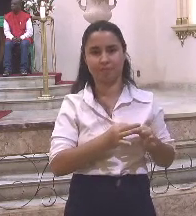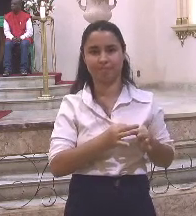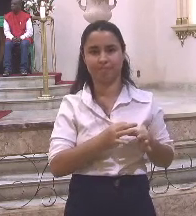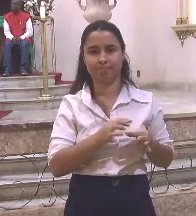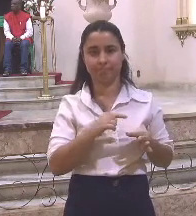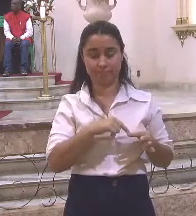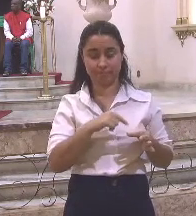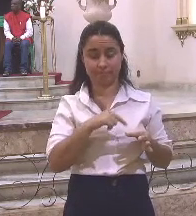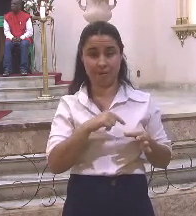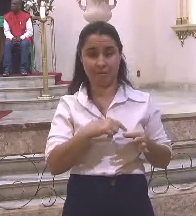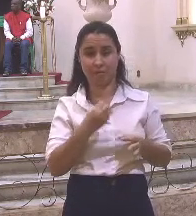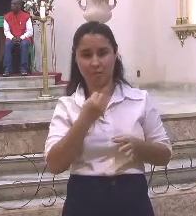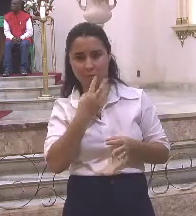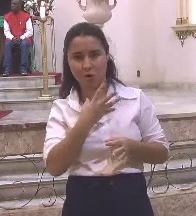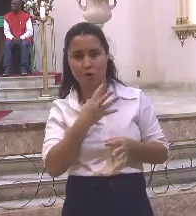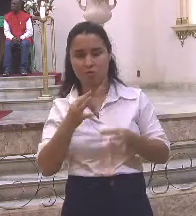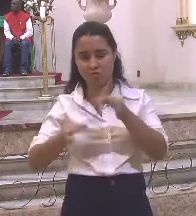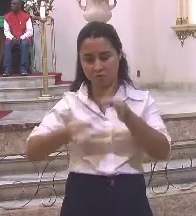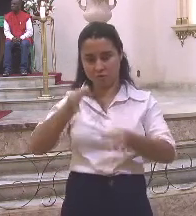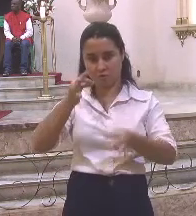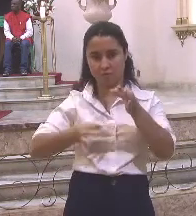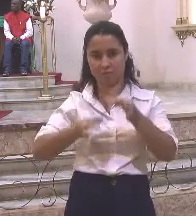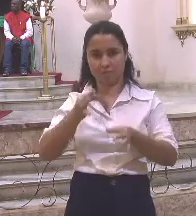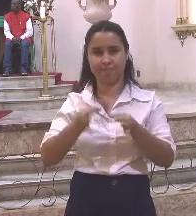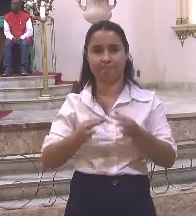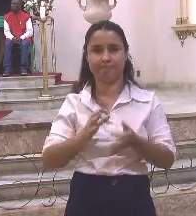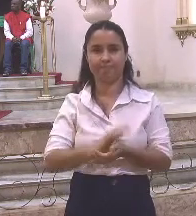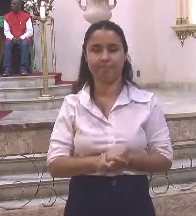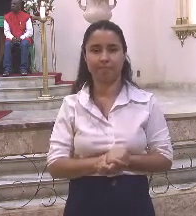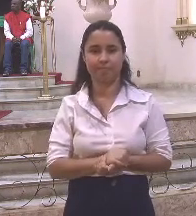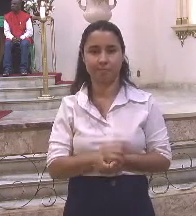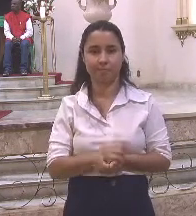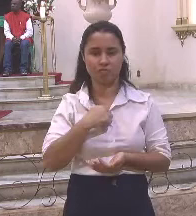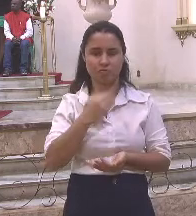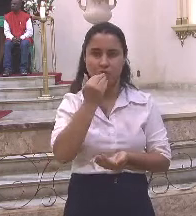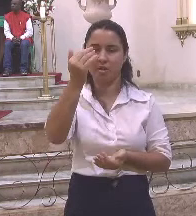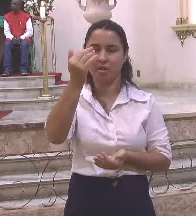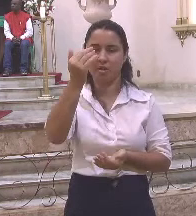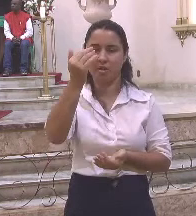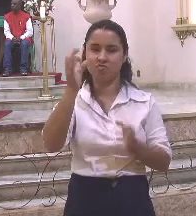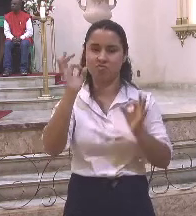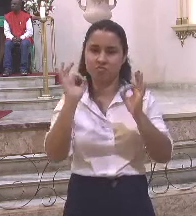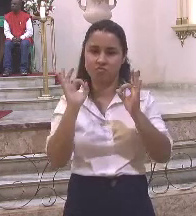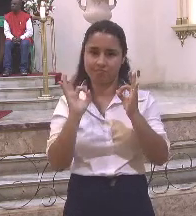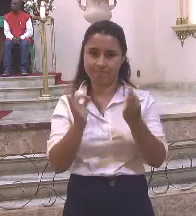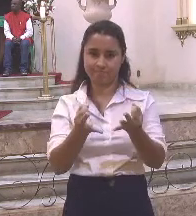ou seja, seu pedido era legítimo e aceitável.